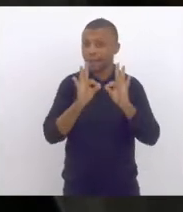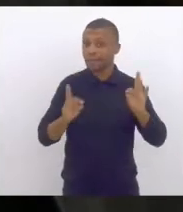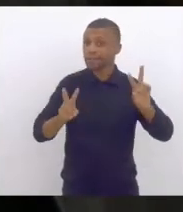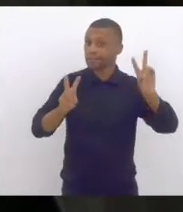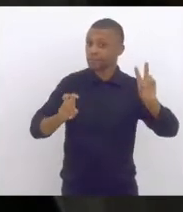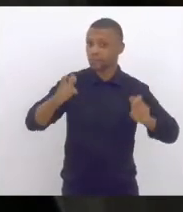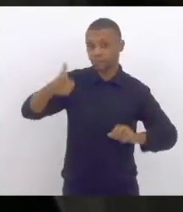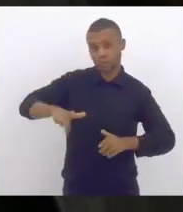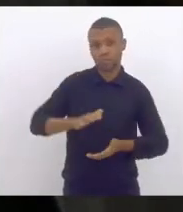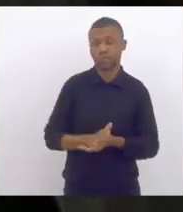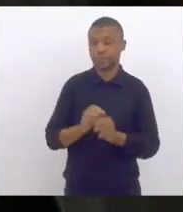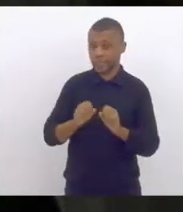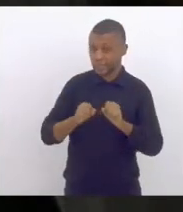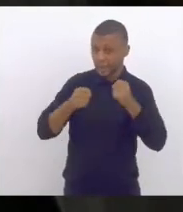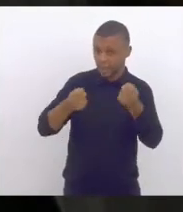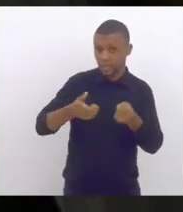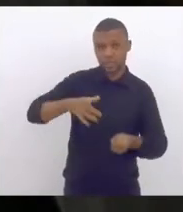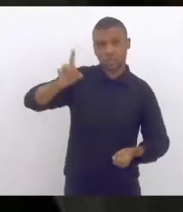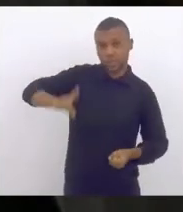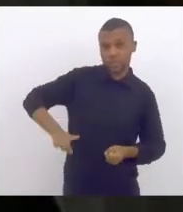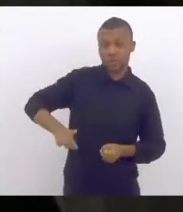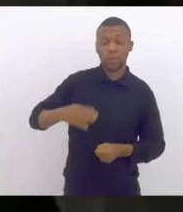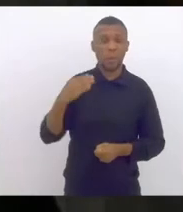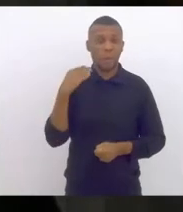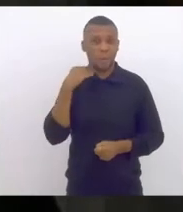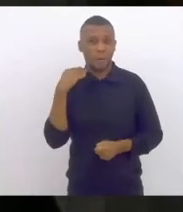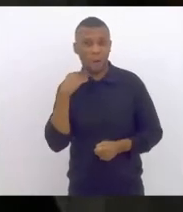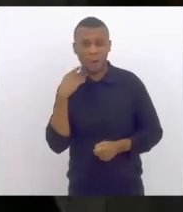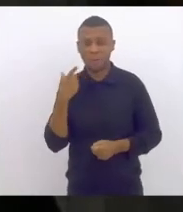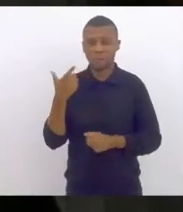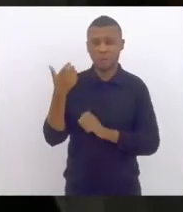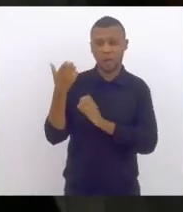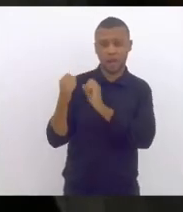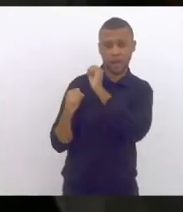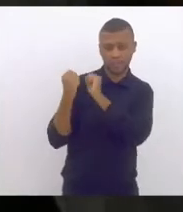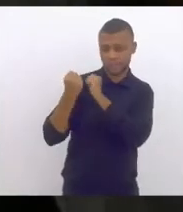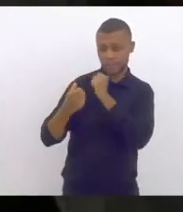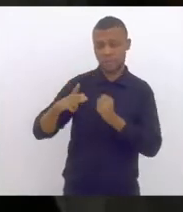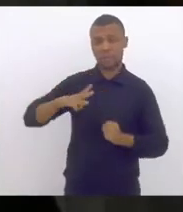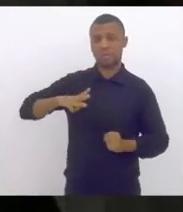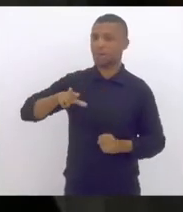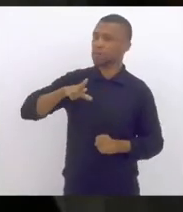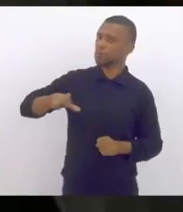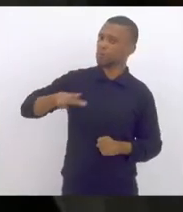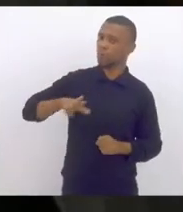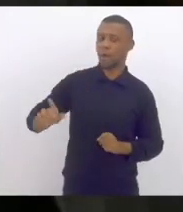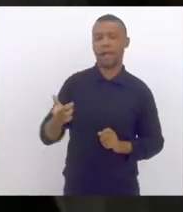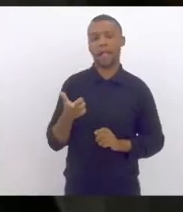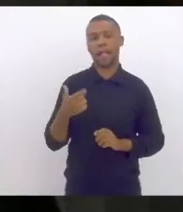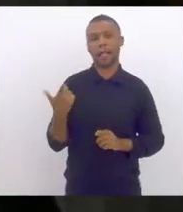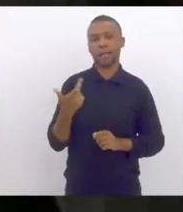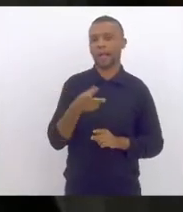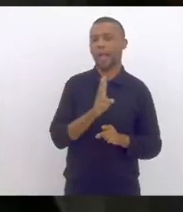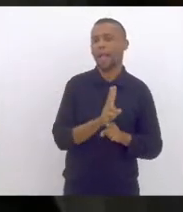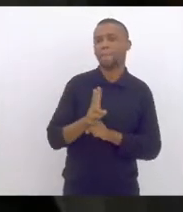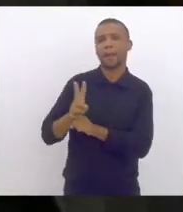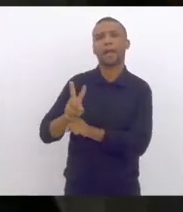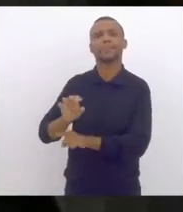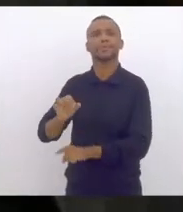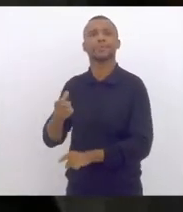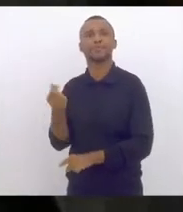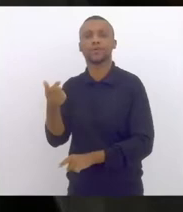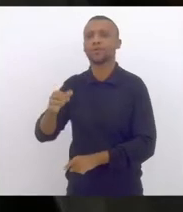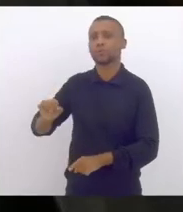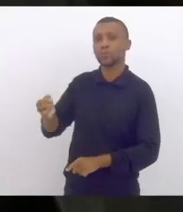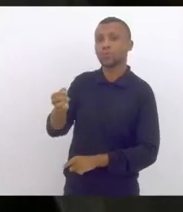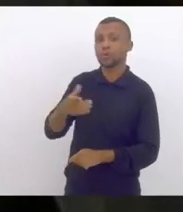garante direitos não são os bancos, não são as empresas privadas, não são os agentes financeiros que emprestam a juros. Quem garante